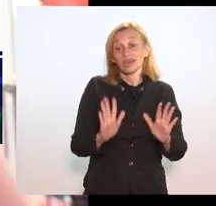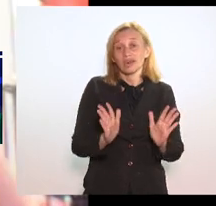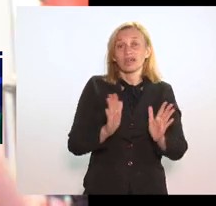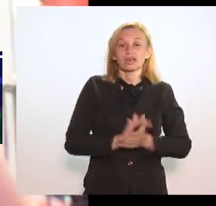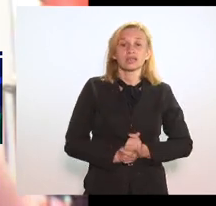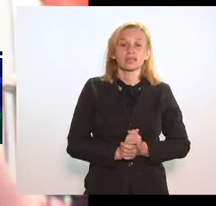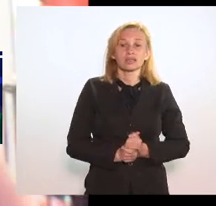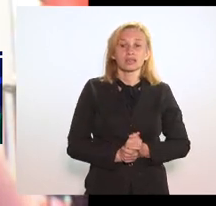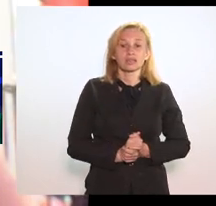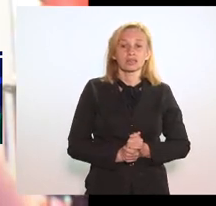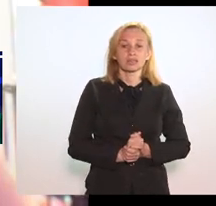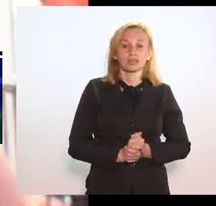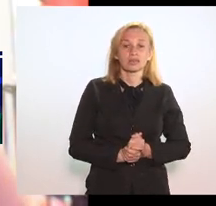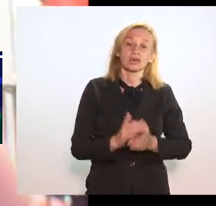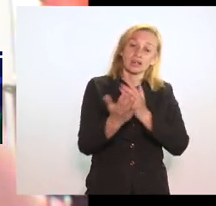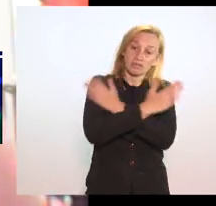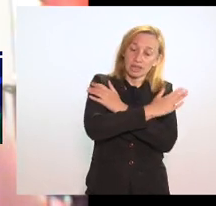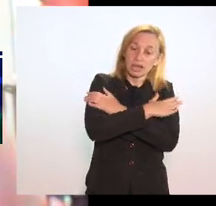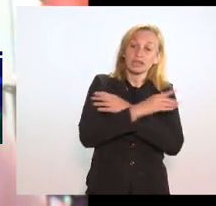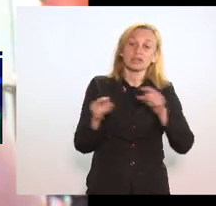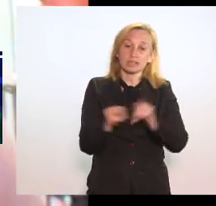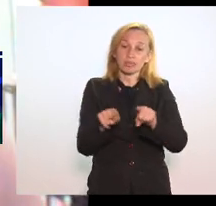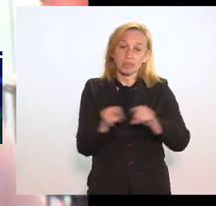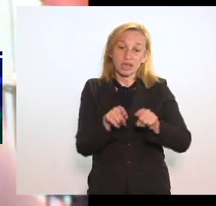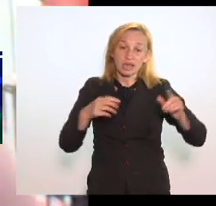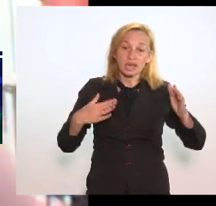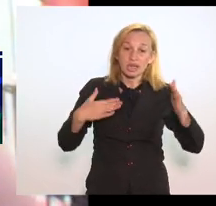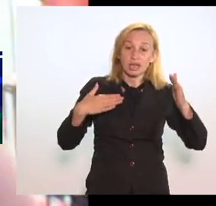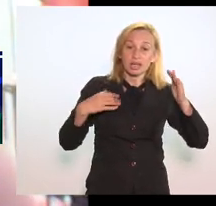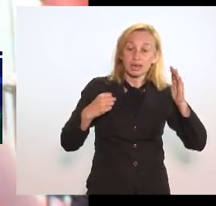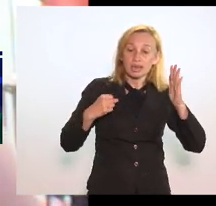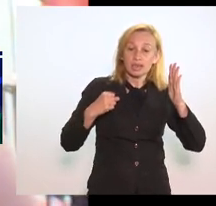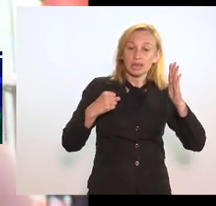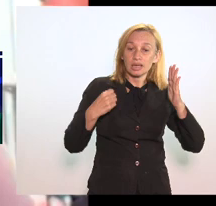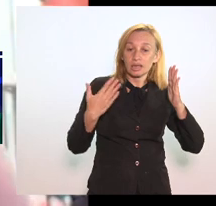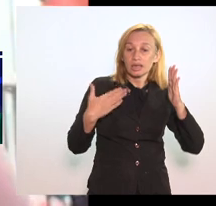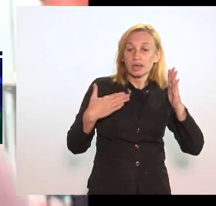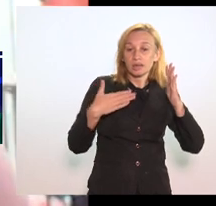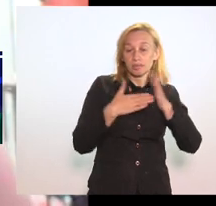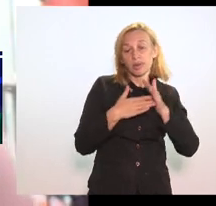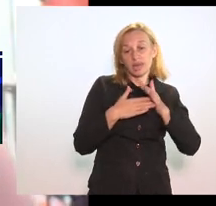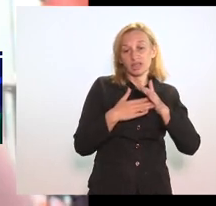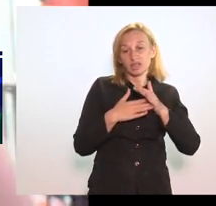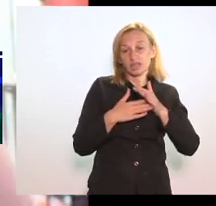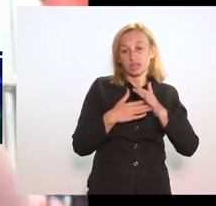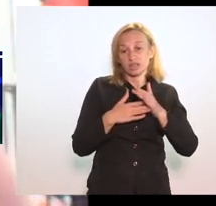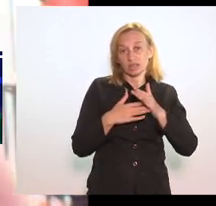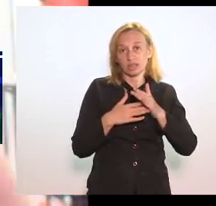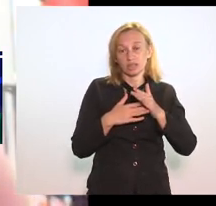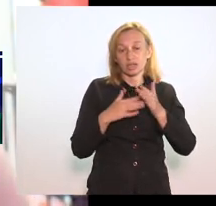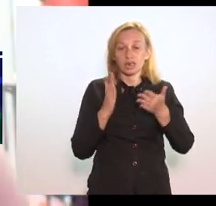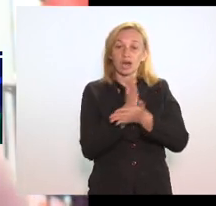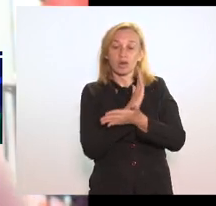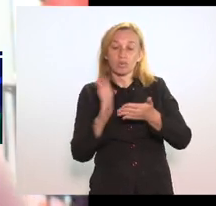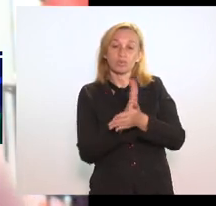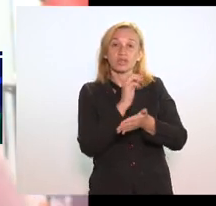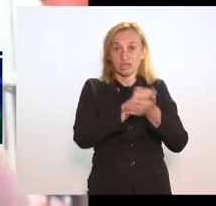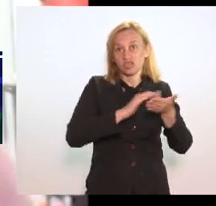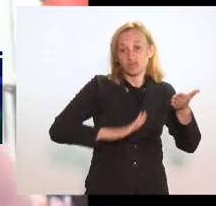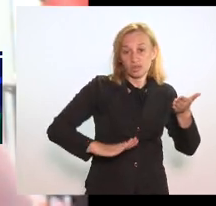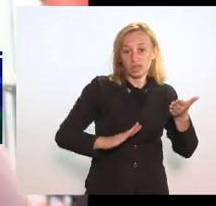é a decretação do feriado também impacta é parte da atividade econômica interrompe né